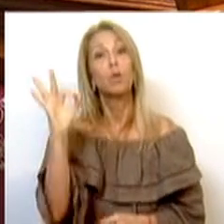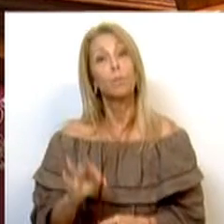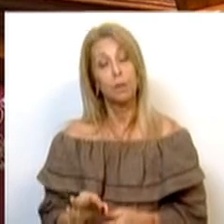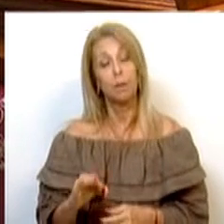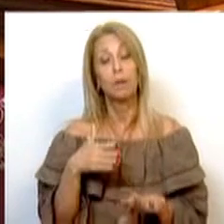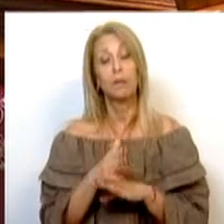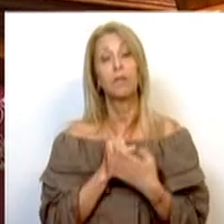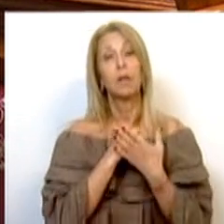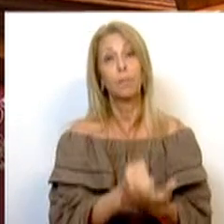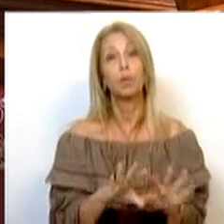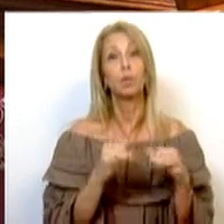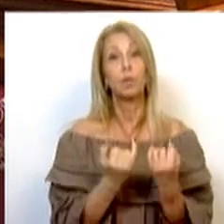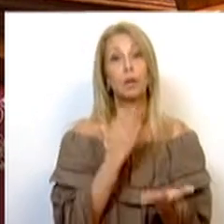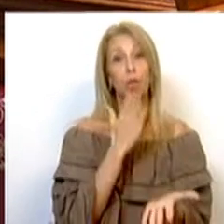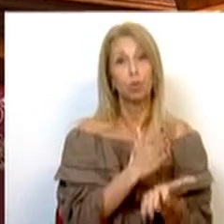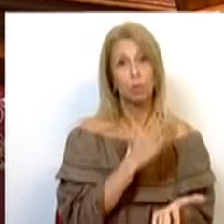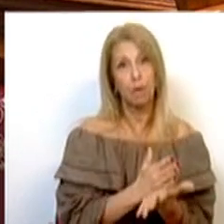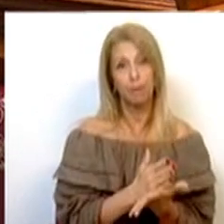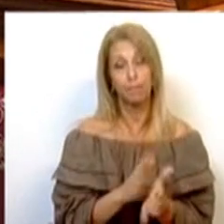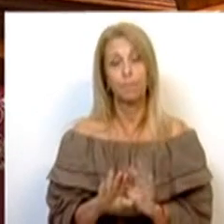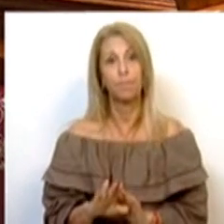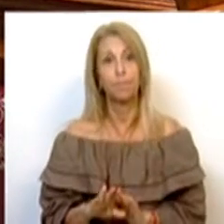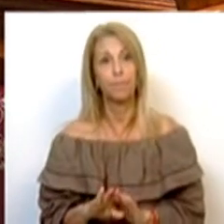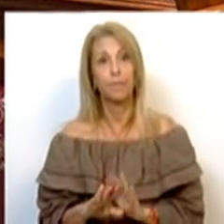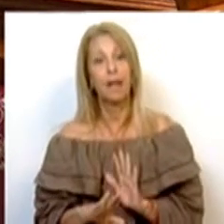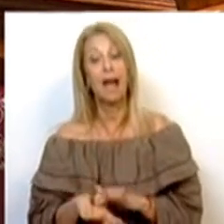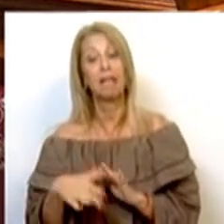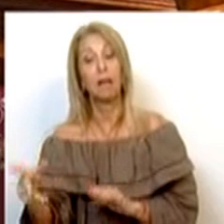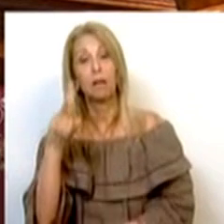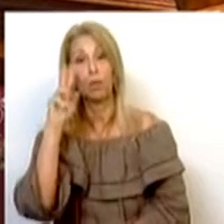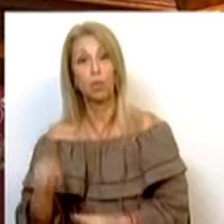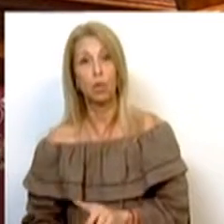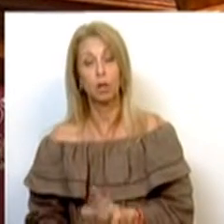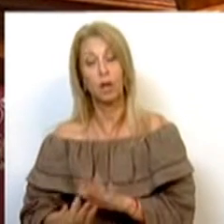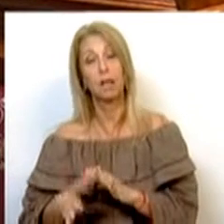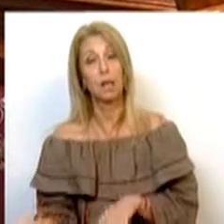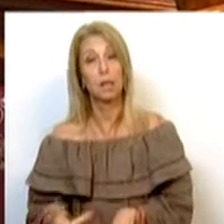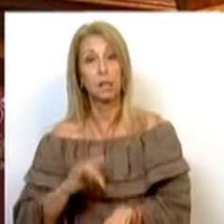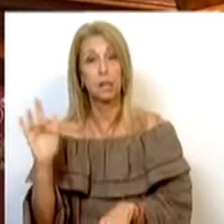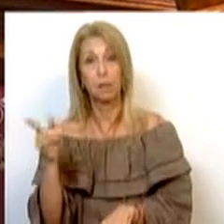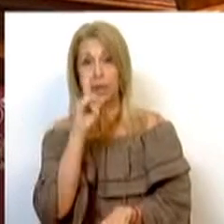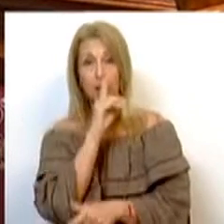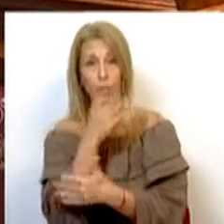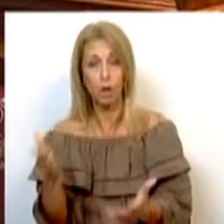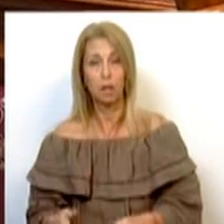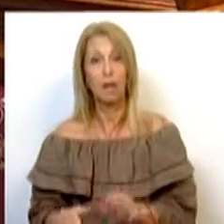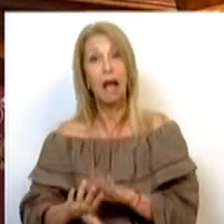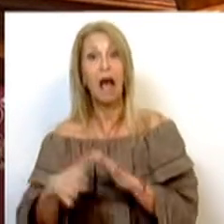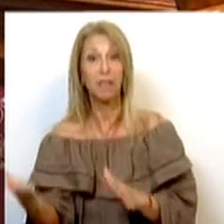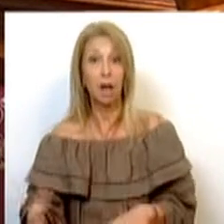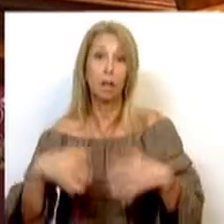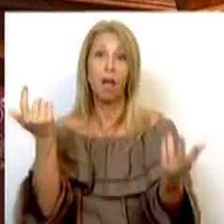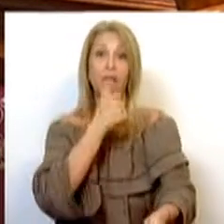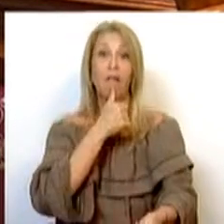ação social escolar. À direita dos cortes, à direita da insensibilidade, à direita do salve-se quem puder, o